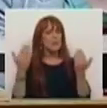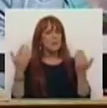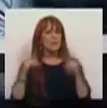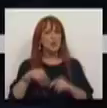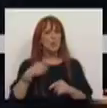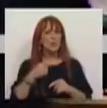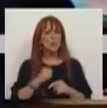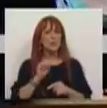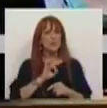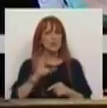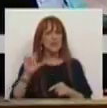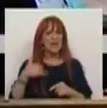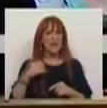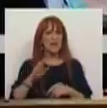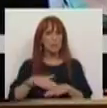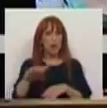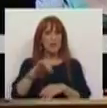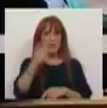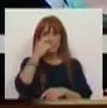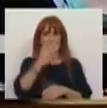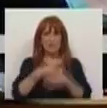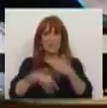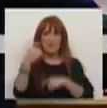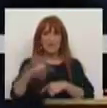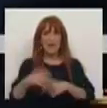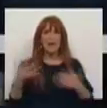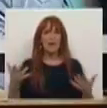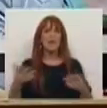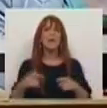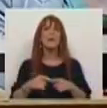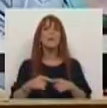saudamos a preocupação do CDS com a situação das pessoas com deficiência.